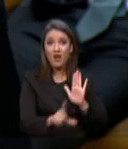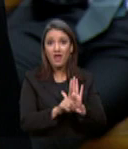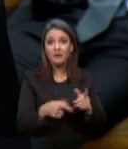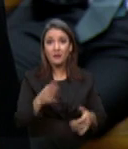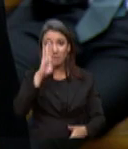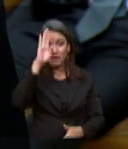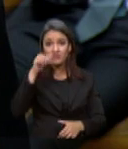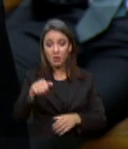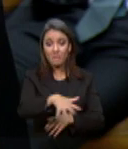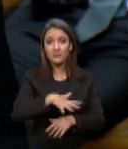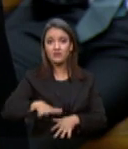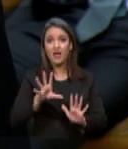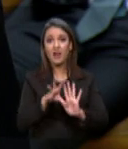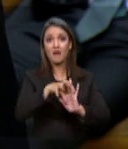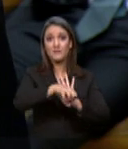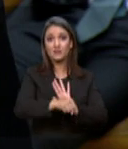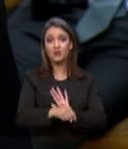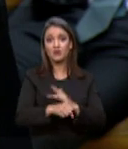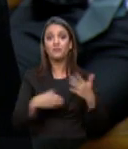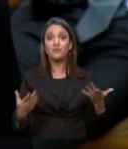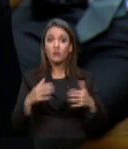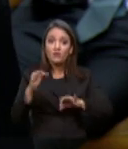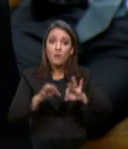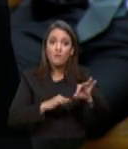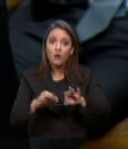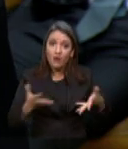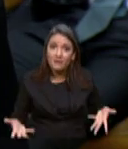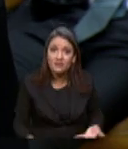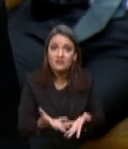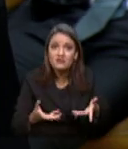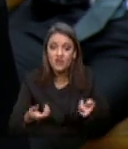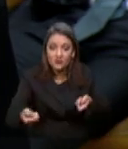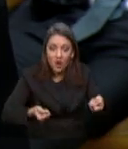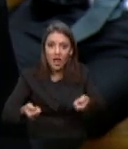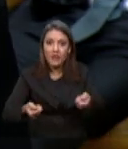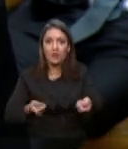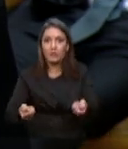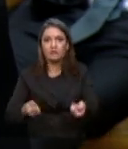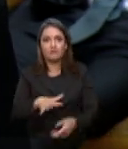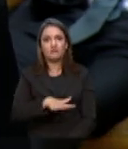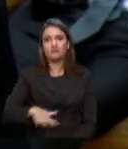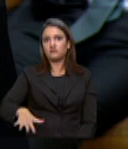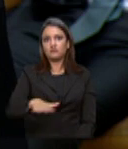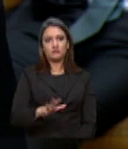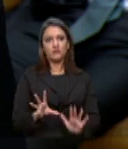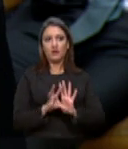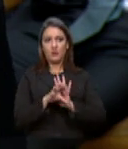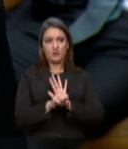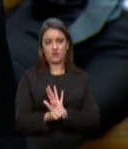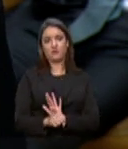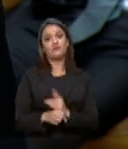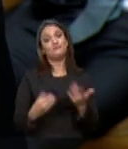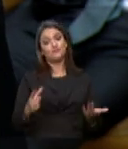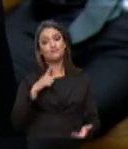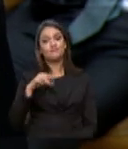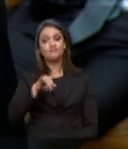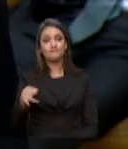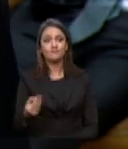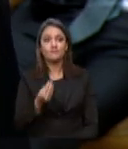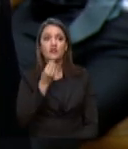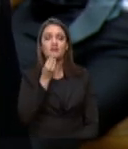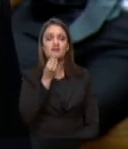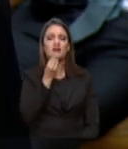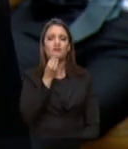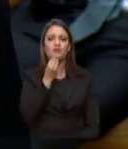região amazônica. É um programa de incentivo ao garimpo na região amazônica. O PSB, inclusive, teve a oportunidade de trazer conhecimento dessa